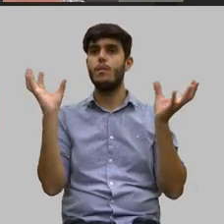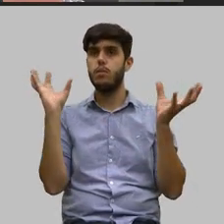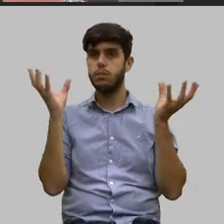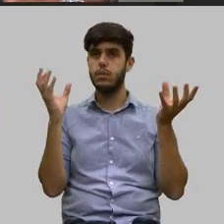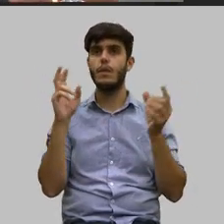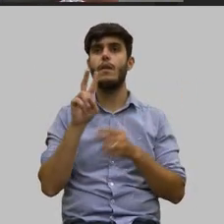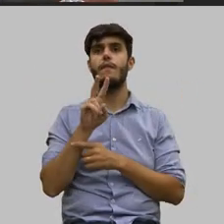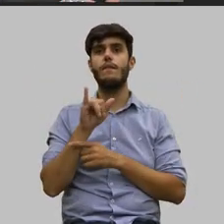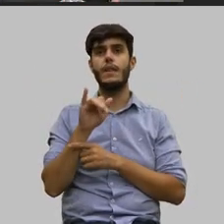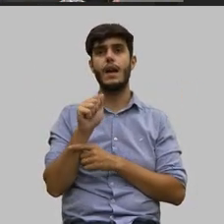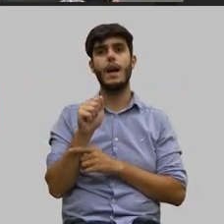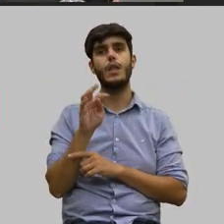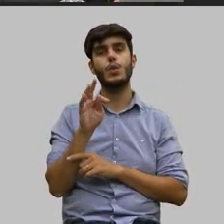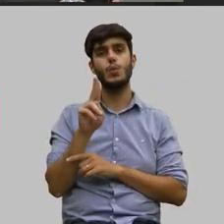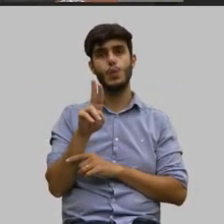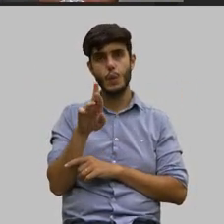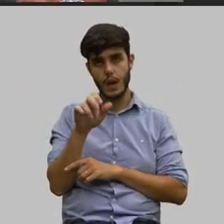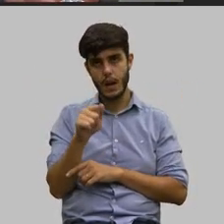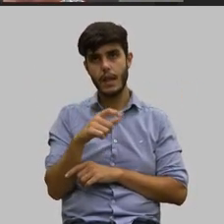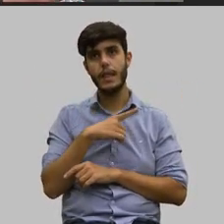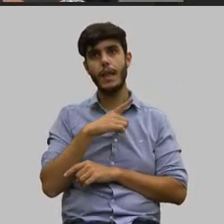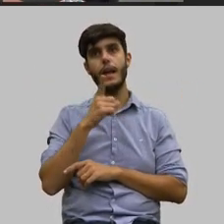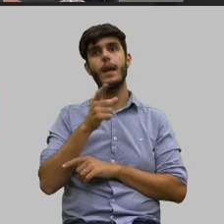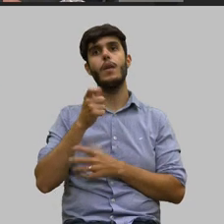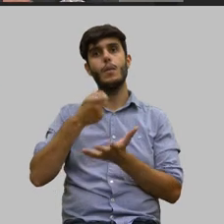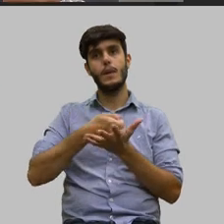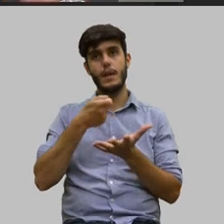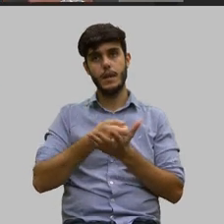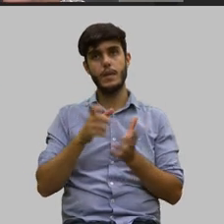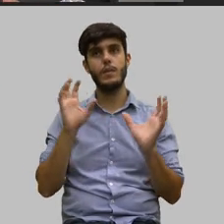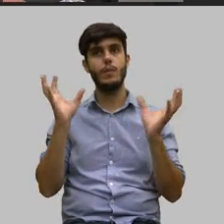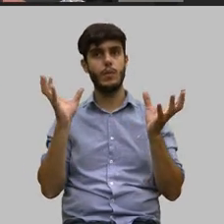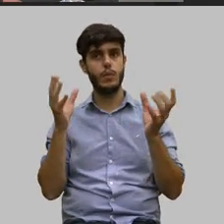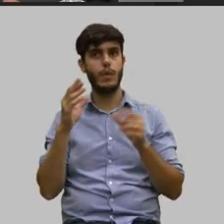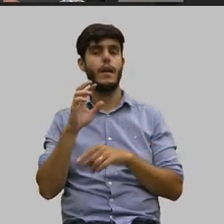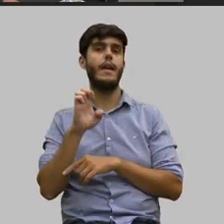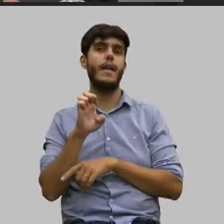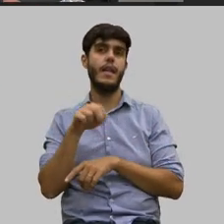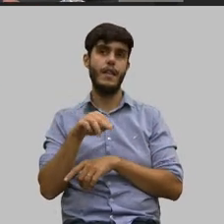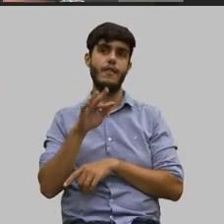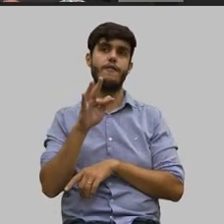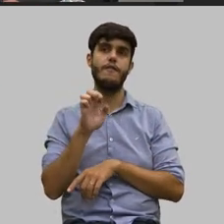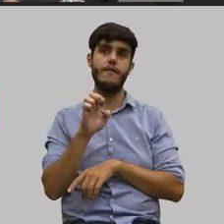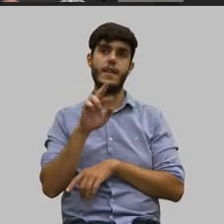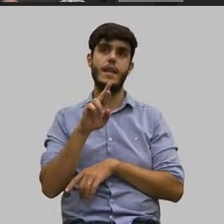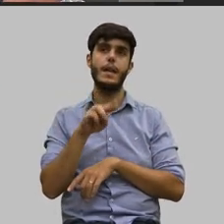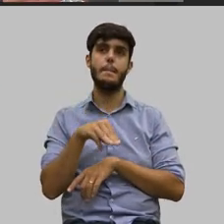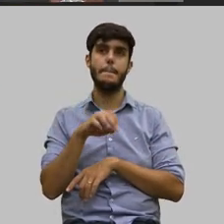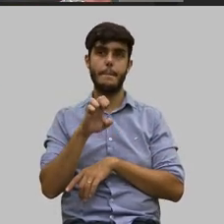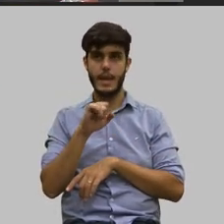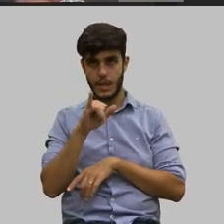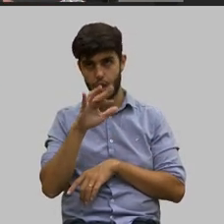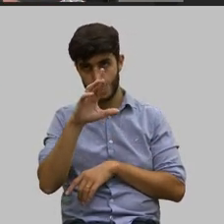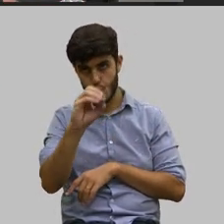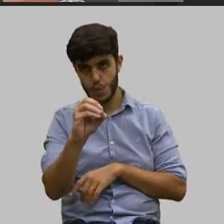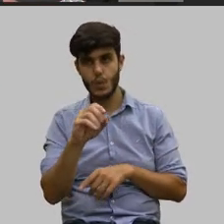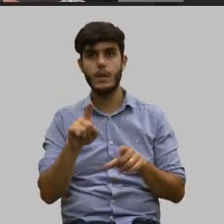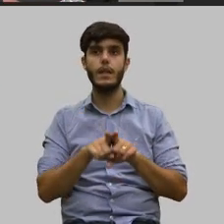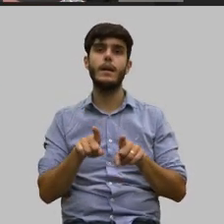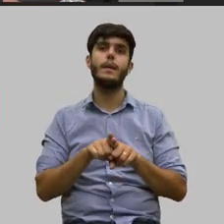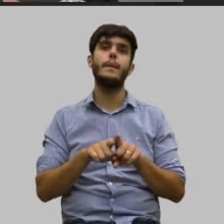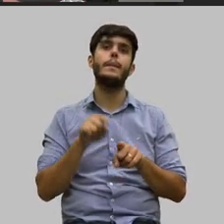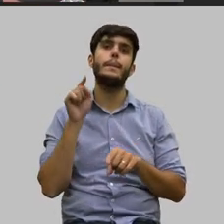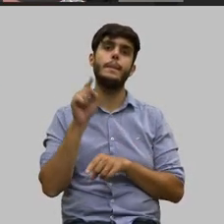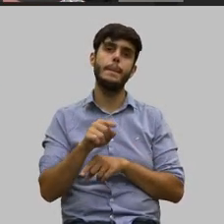Bombeiros Militar cuja ocupação obrigatória tem que ser por enfermeiros Então nós vamos regularizar isso e tendo em vista que o nosso último